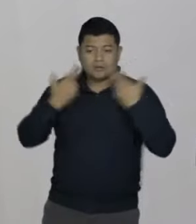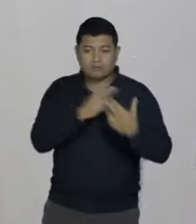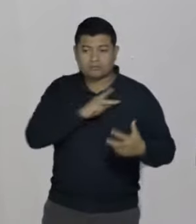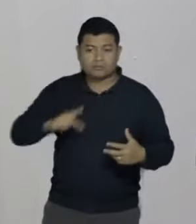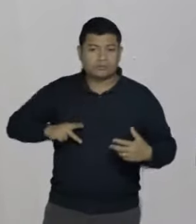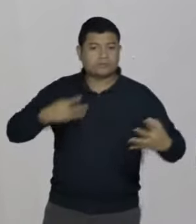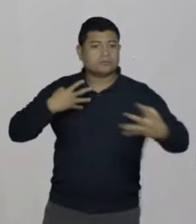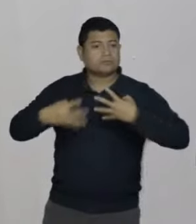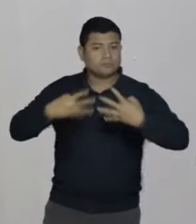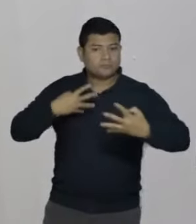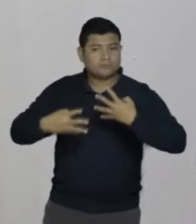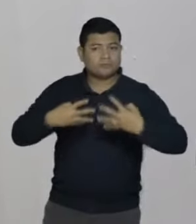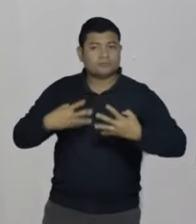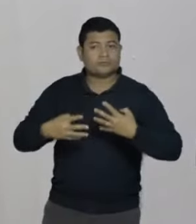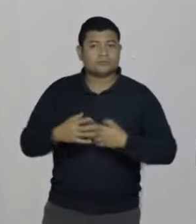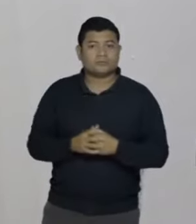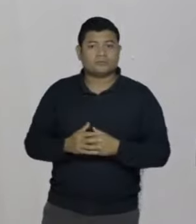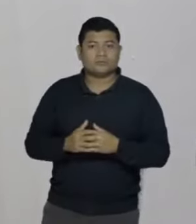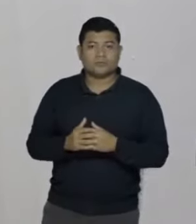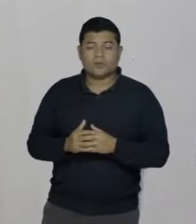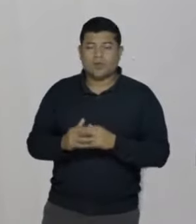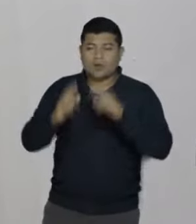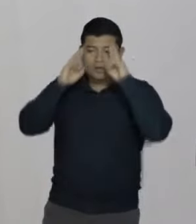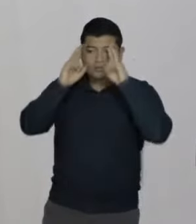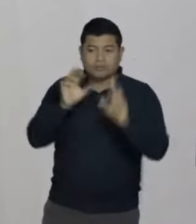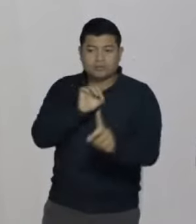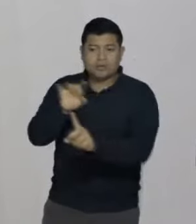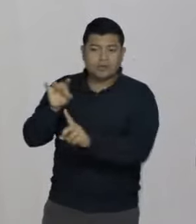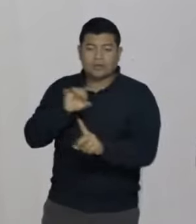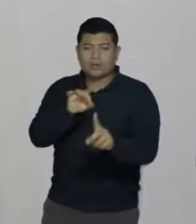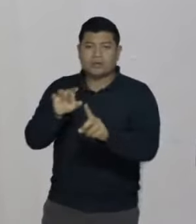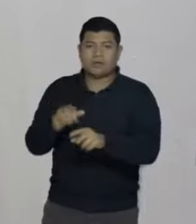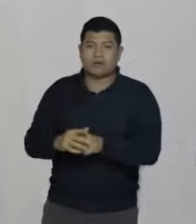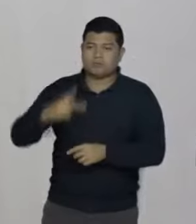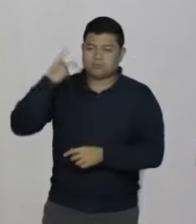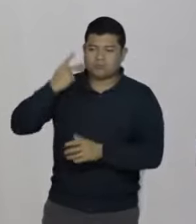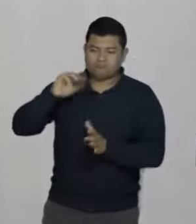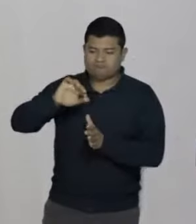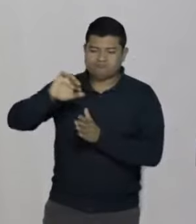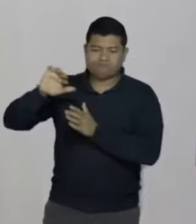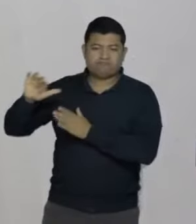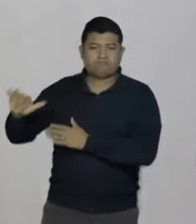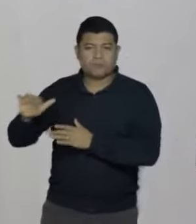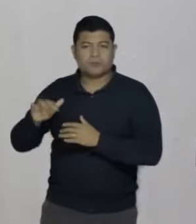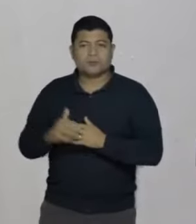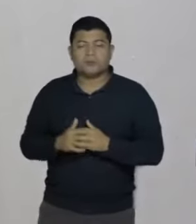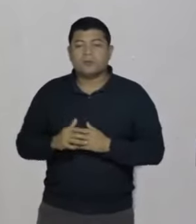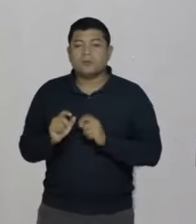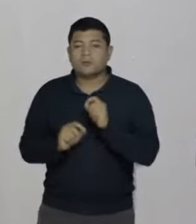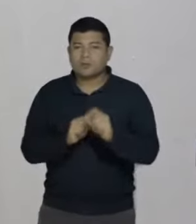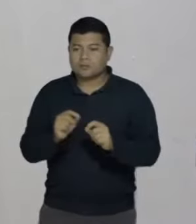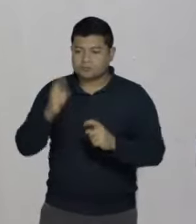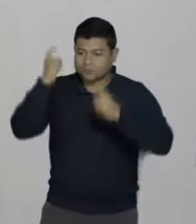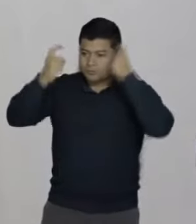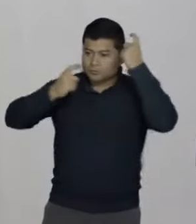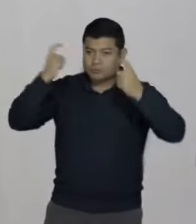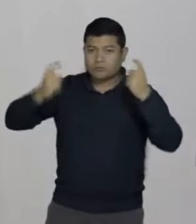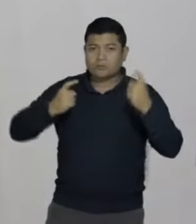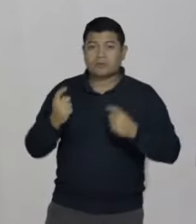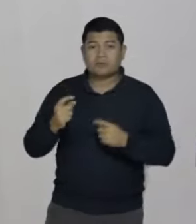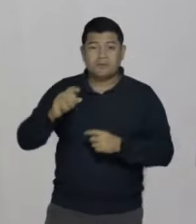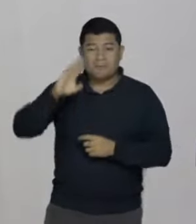tratando todos por igual deixando a política de lado e preocupado com aquilo que eu